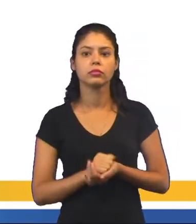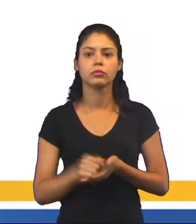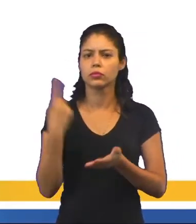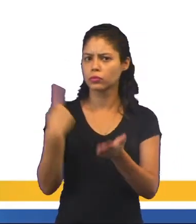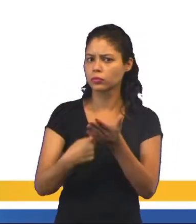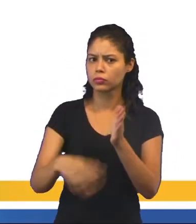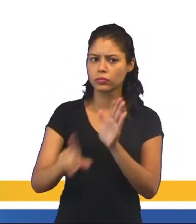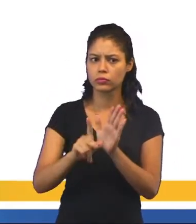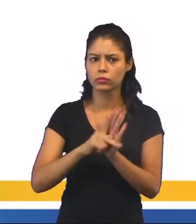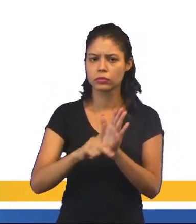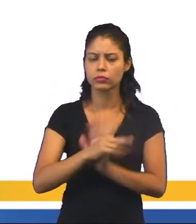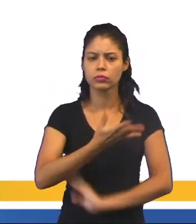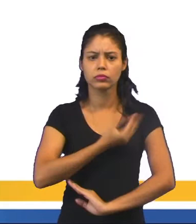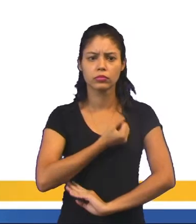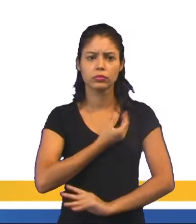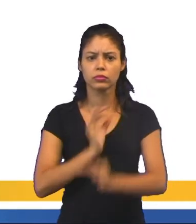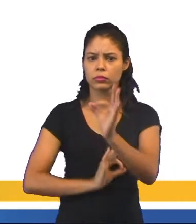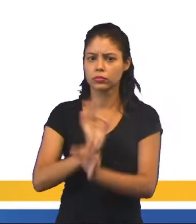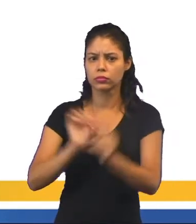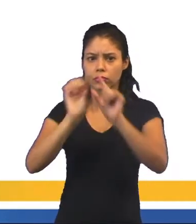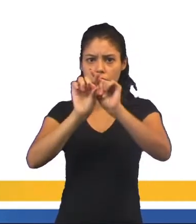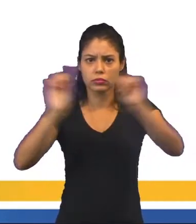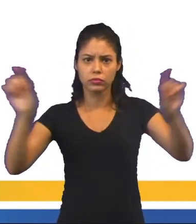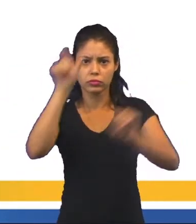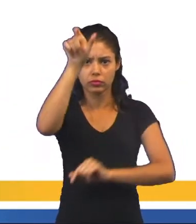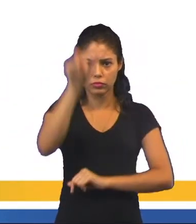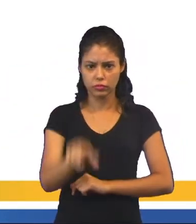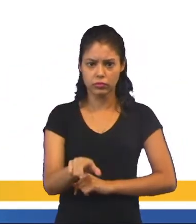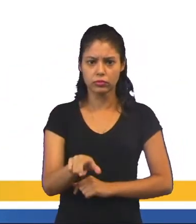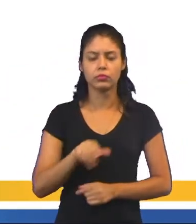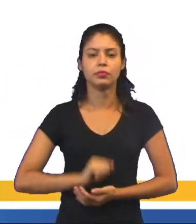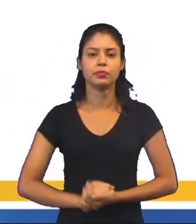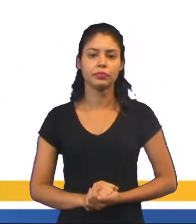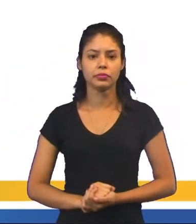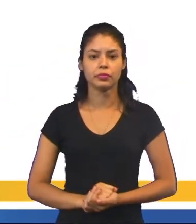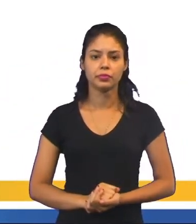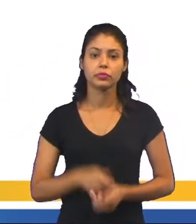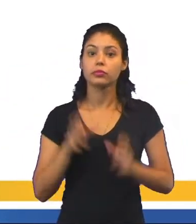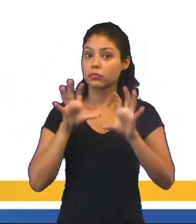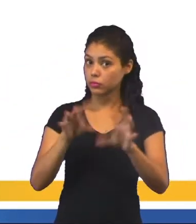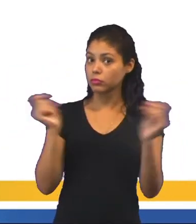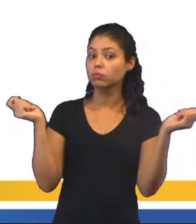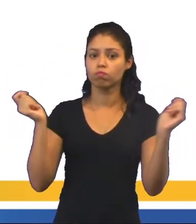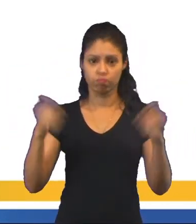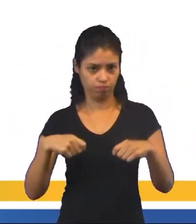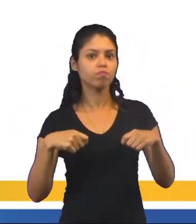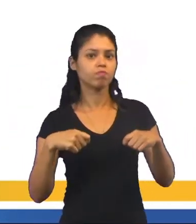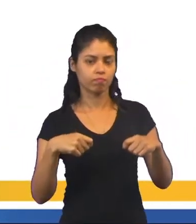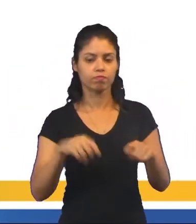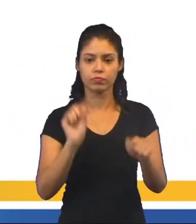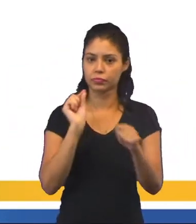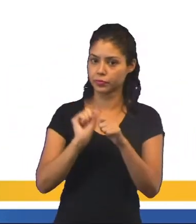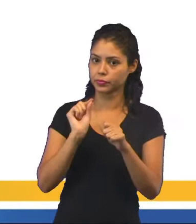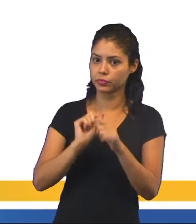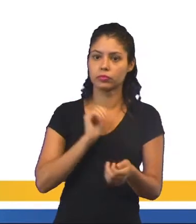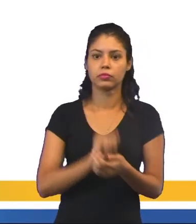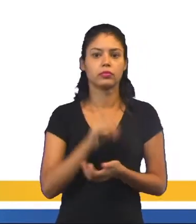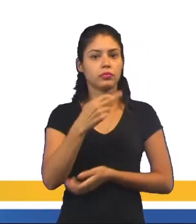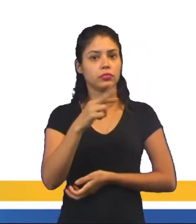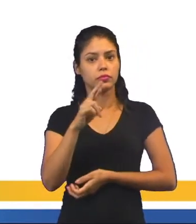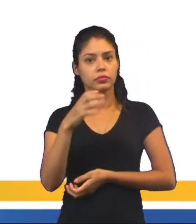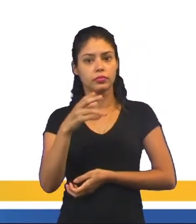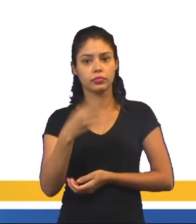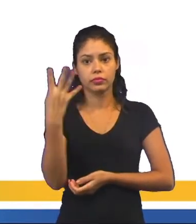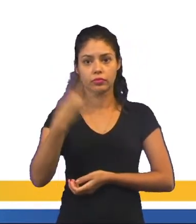determinantes consistem em números organizados em linhas e colunas, sendo possíveis a realização